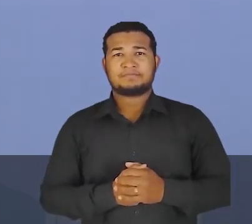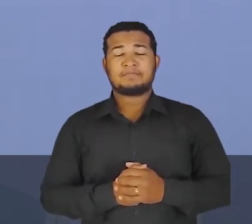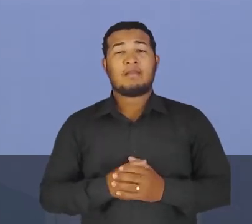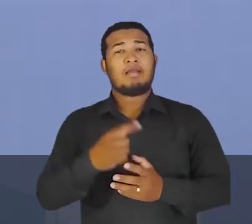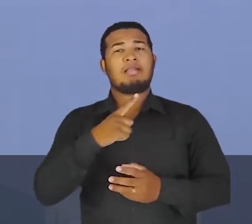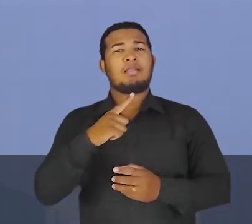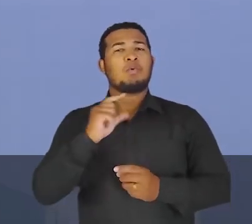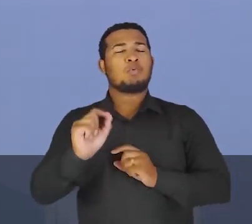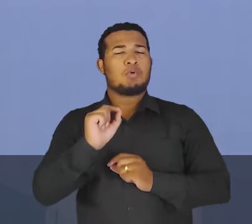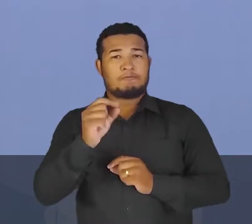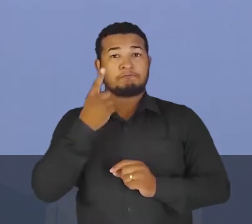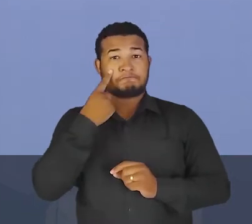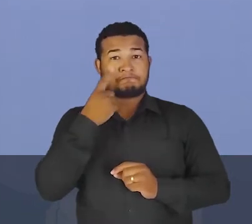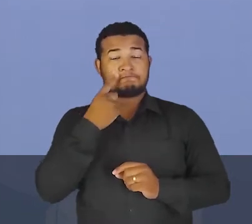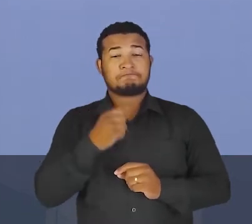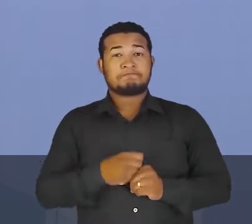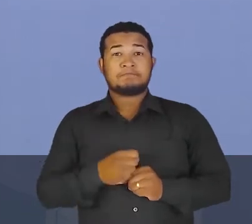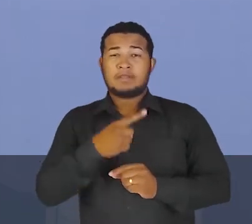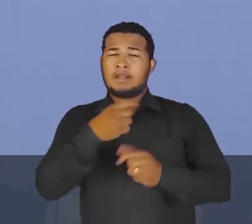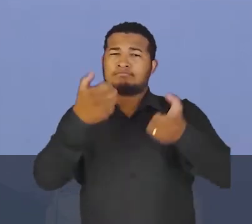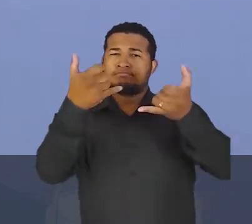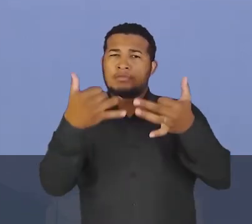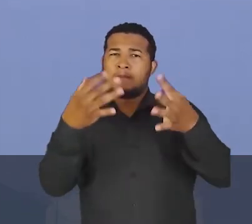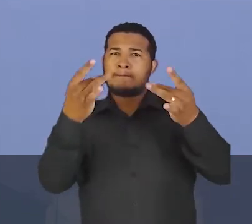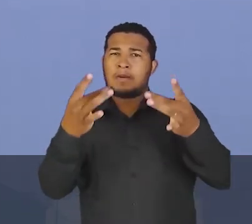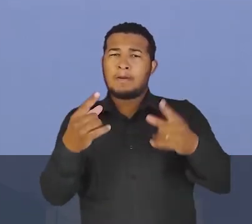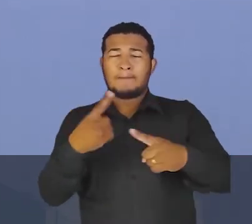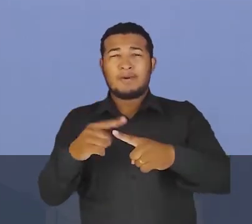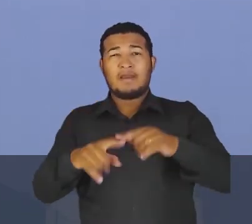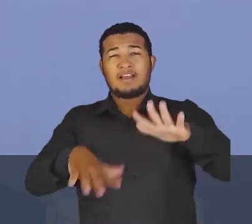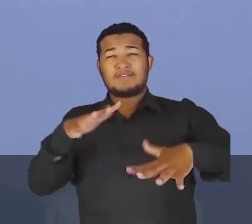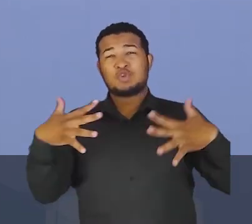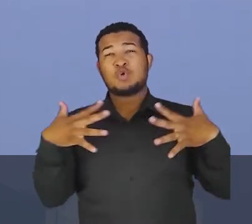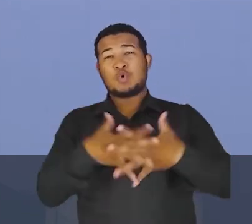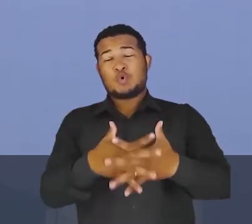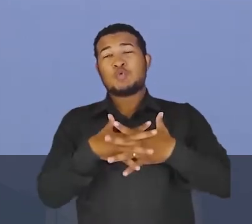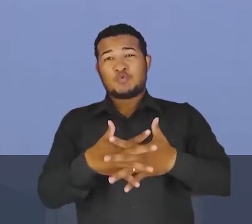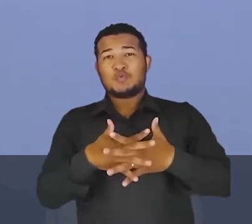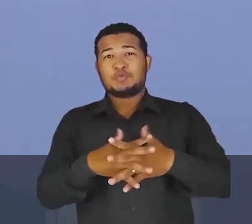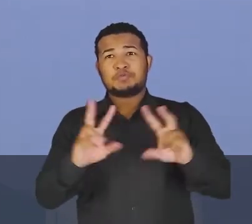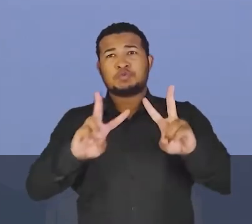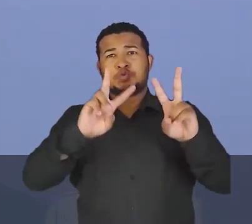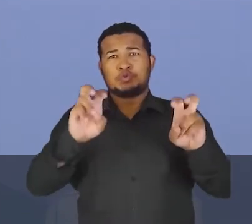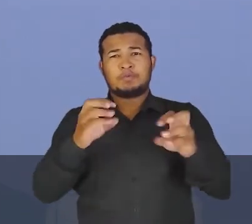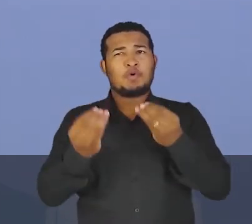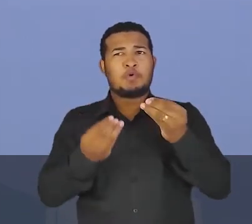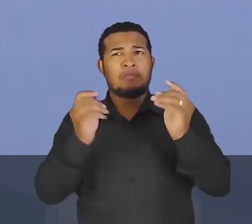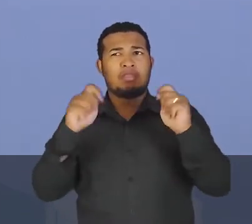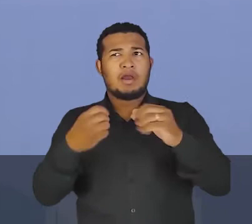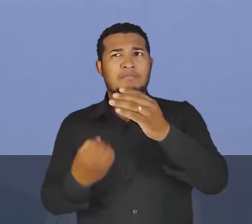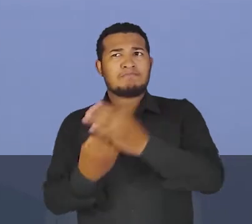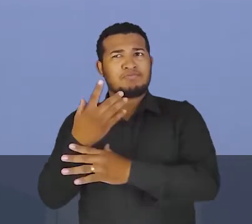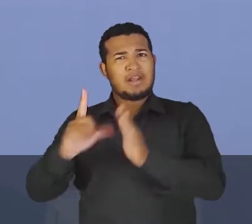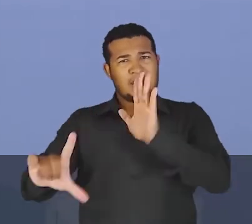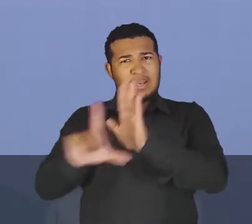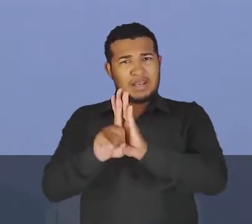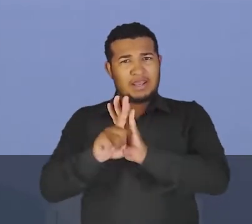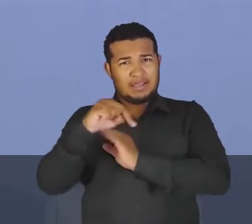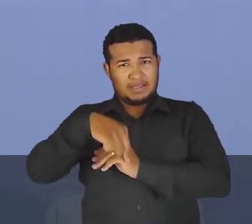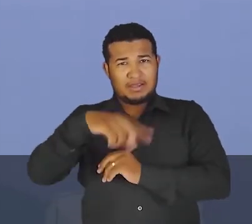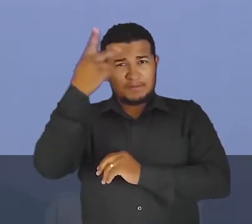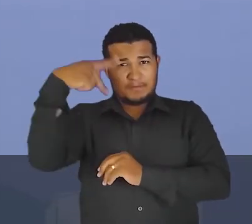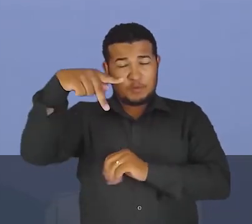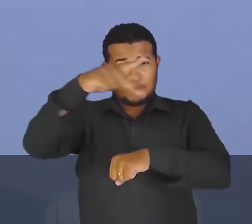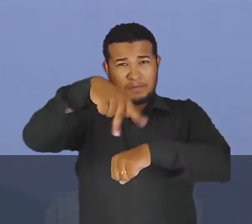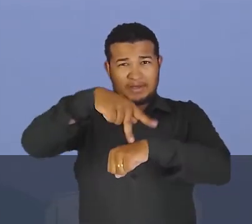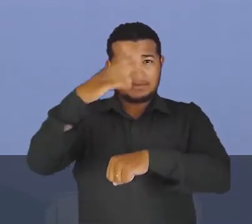tem o seguinte, isso aqui eu quero explicar para vocês que muitas vezes há muita confusão sobre você sabe como que cria uma lei no nosso país?